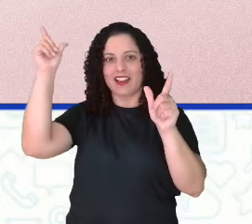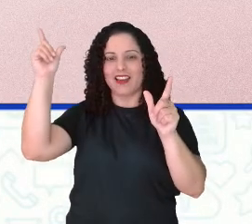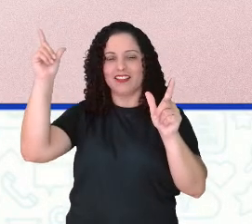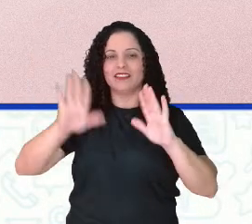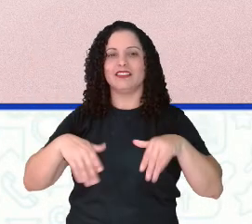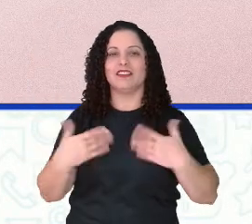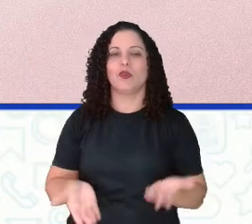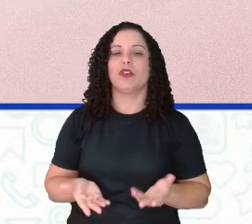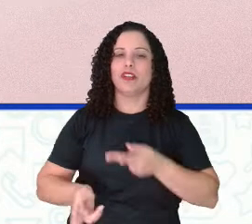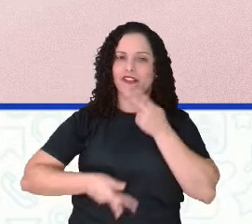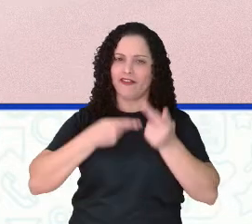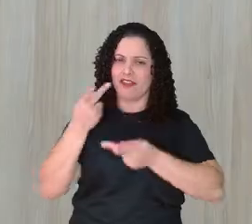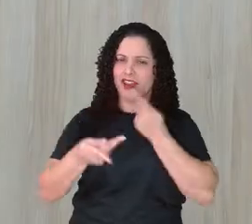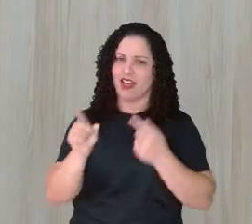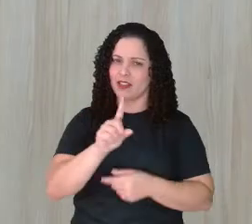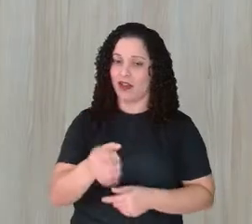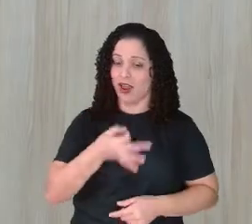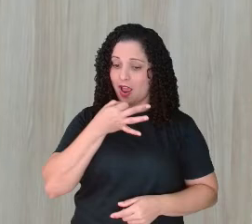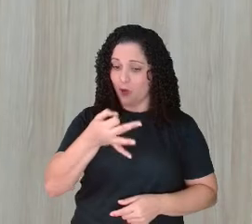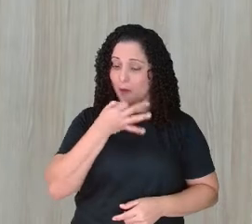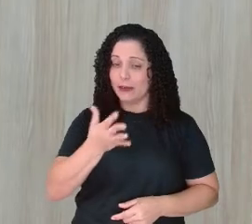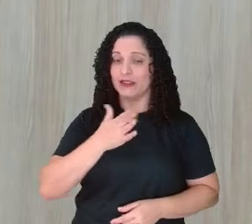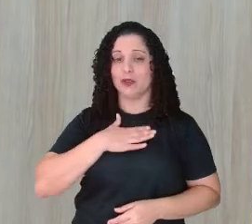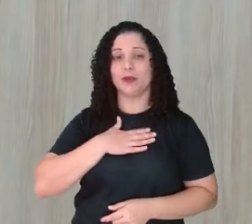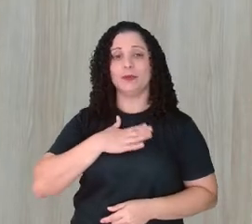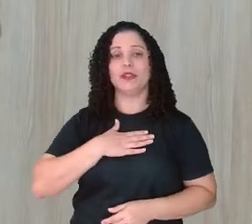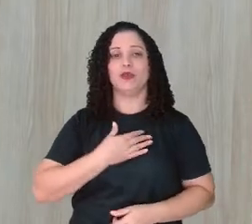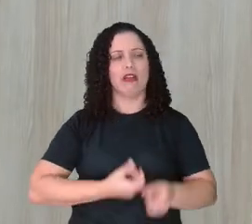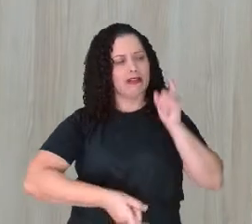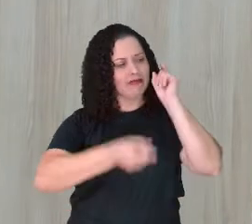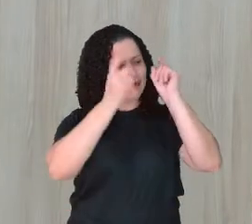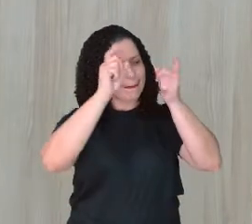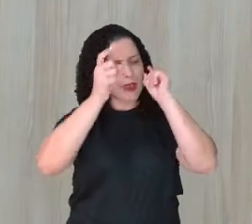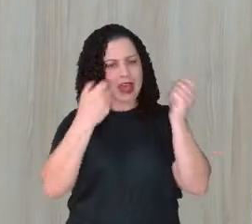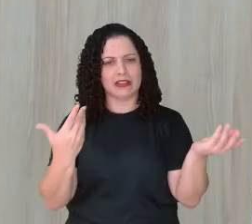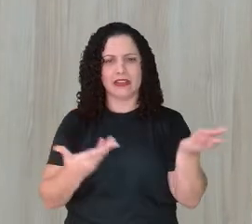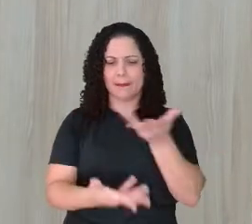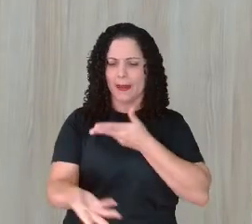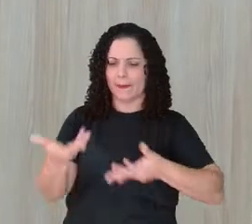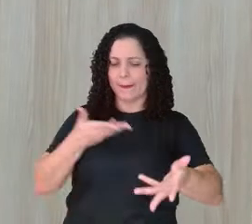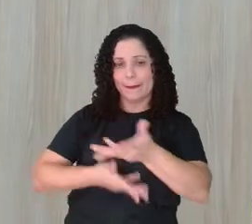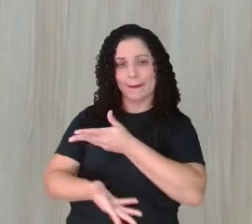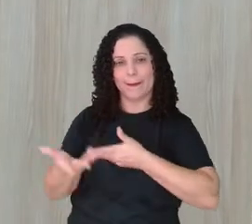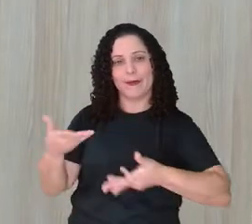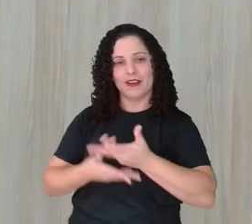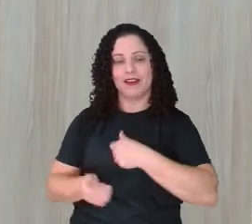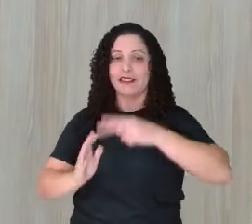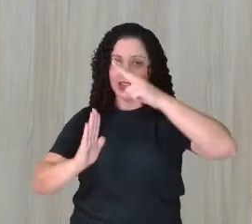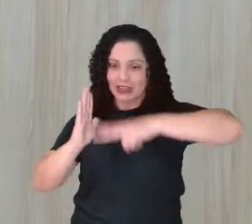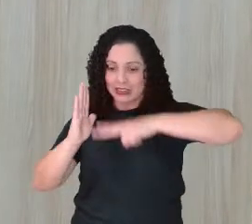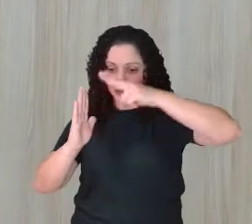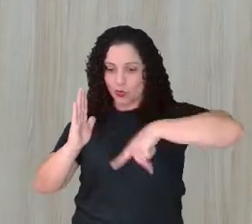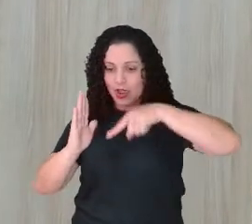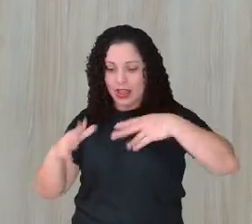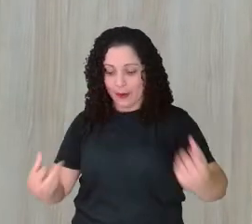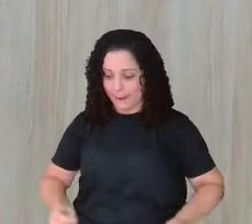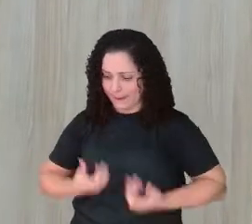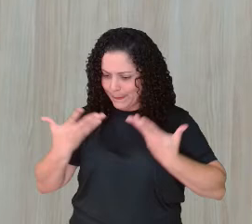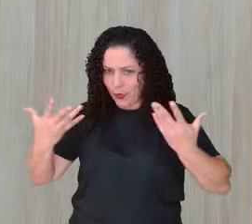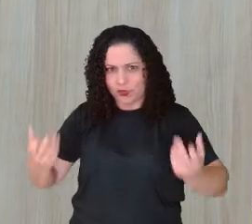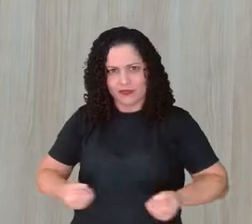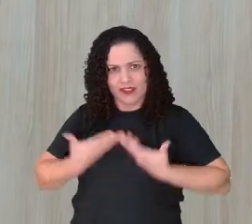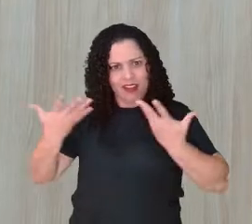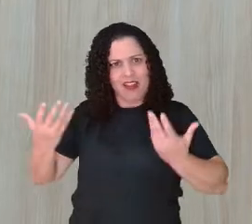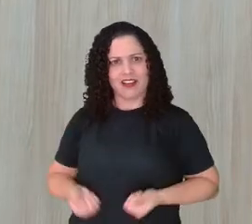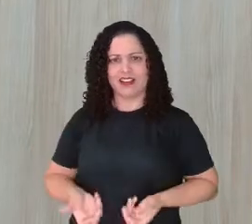ela disse, né, professora Cláudia, mas ela argumenta comigo, ela debate comigo, justamente por isso, porque a leitura traz, por mais que